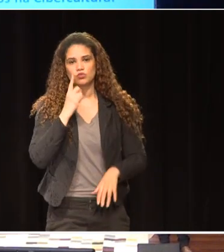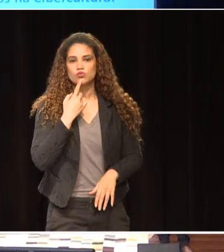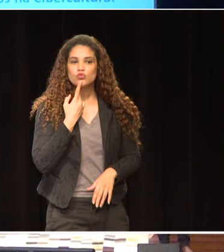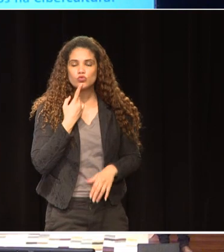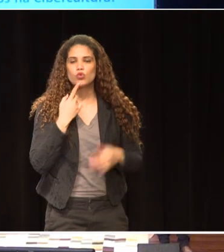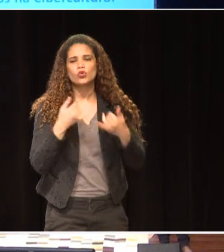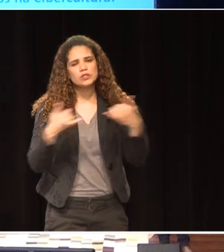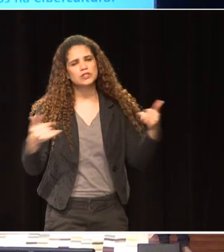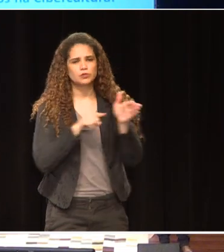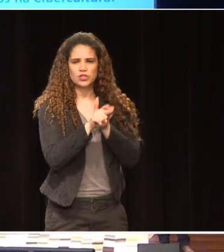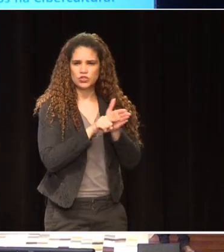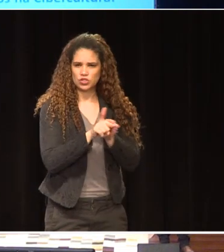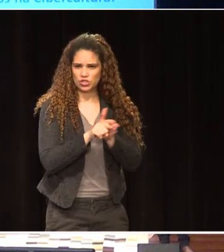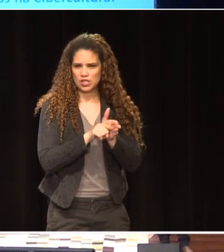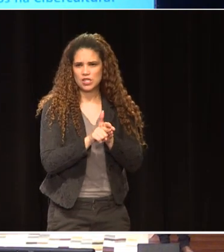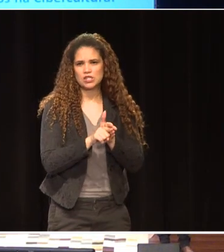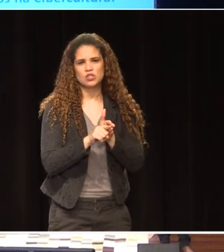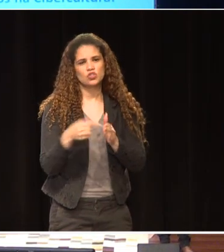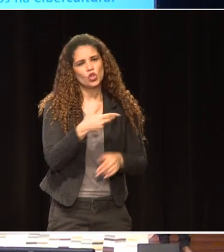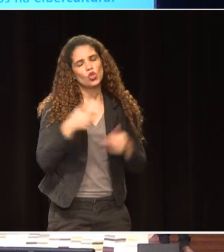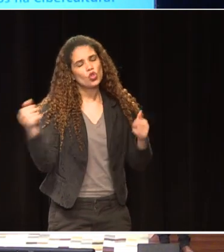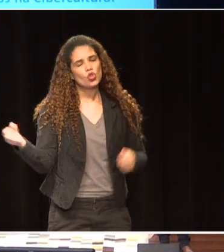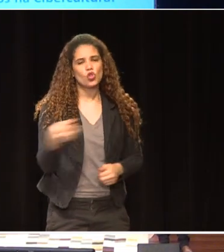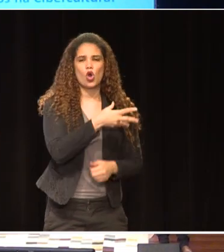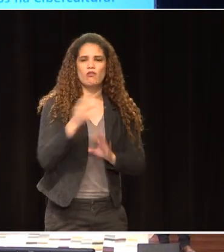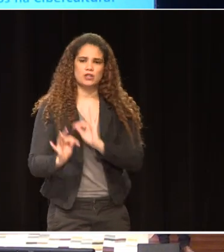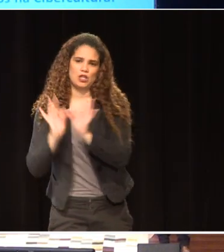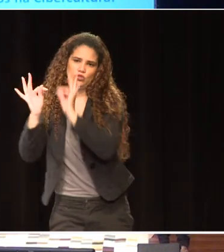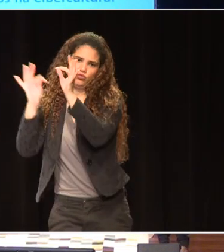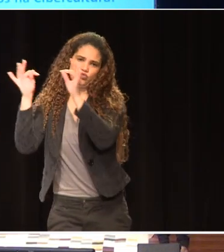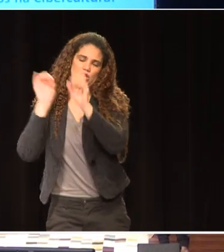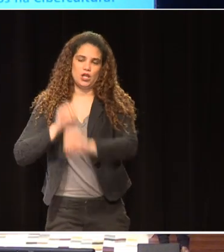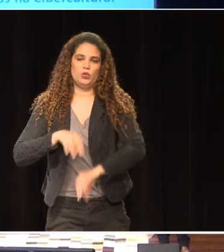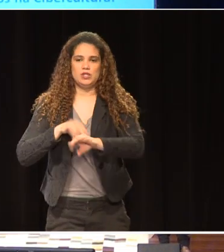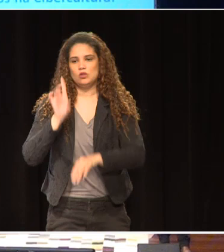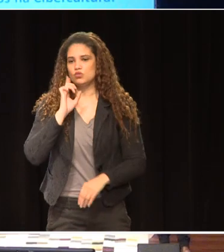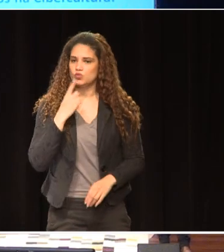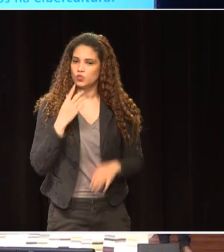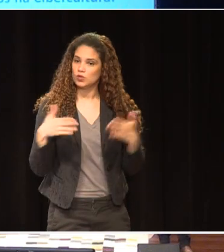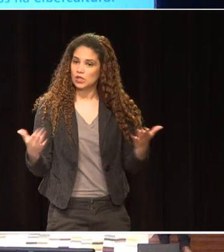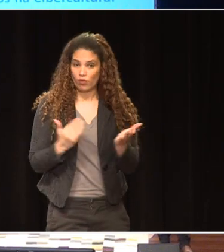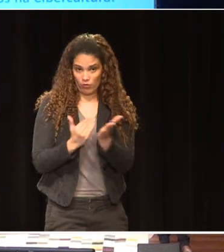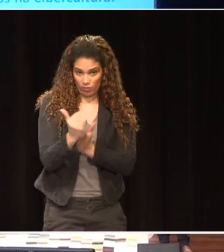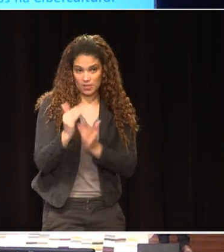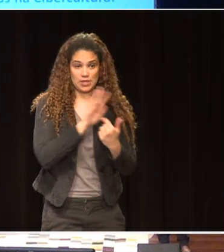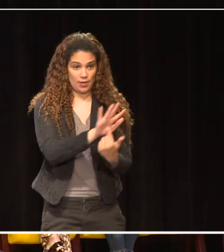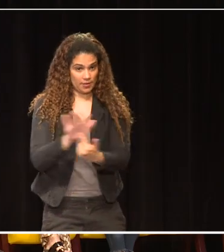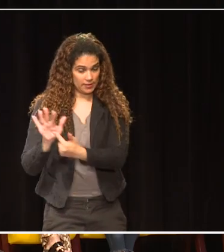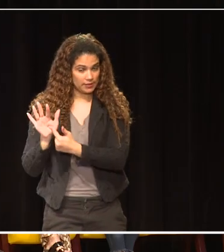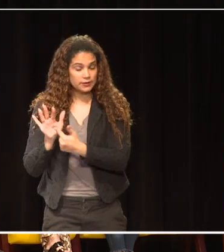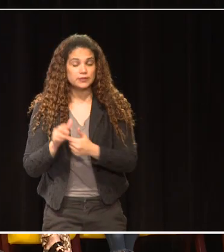de pesquisa da utilização de novas tecnologias na educação de surdos. Então, eu vou iniciar essa